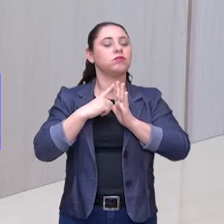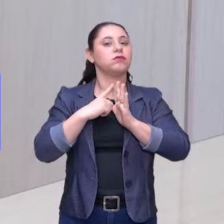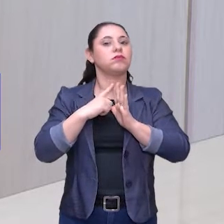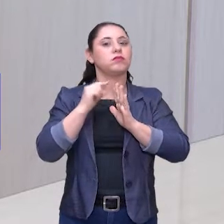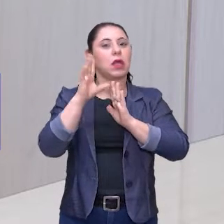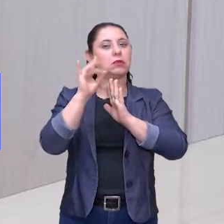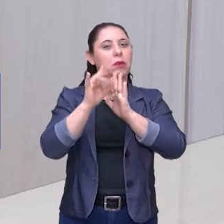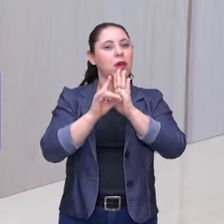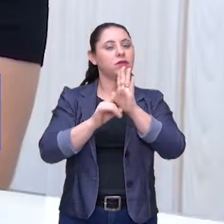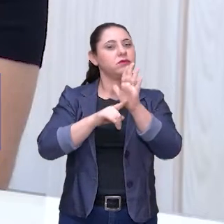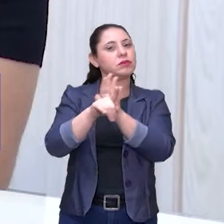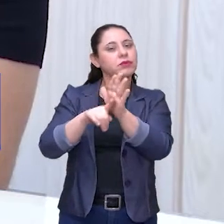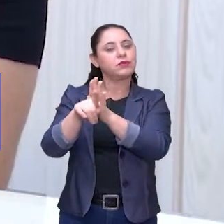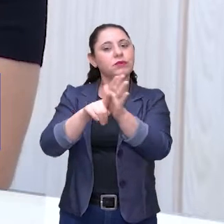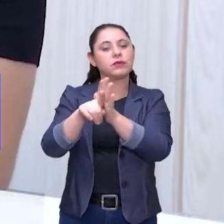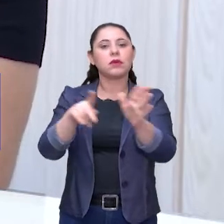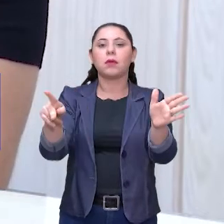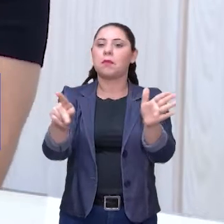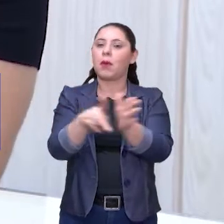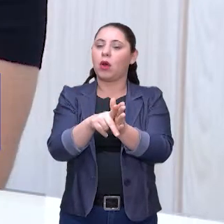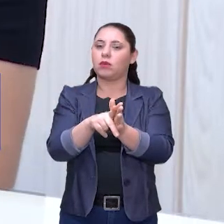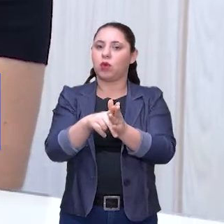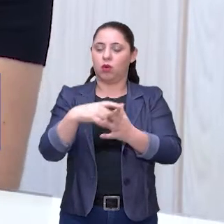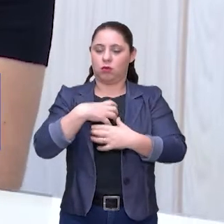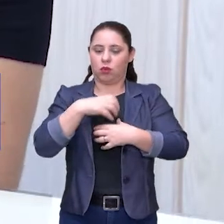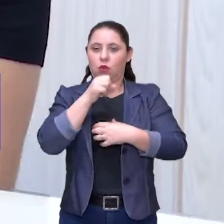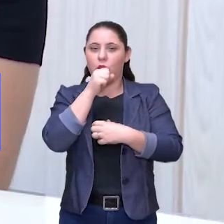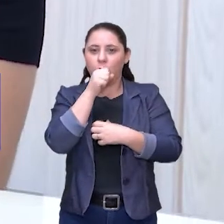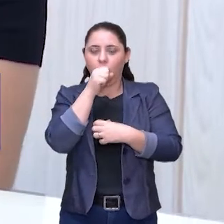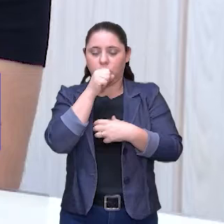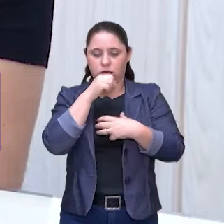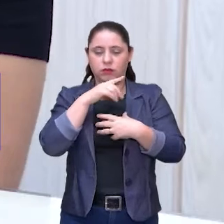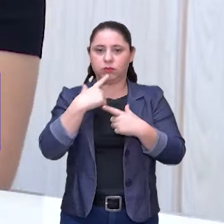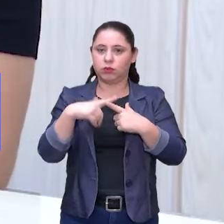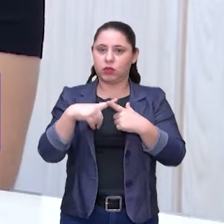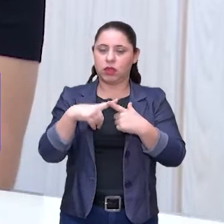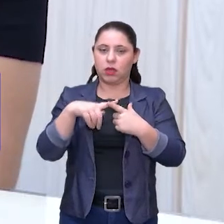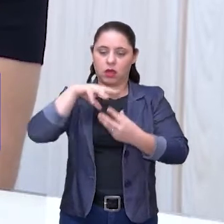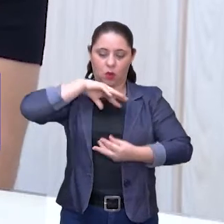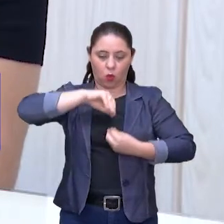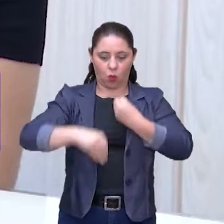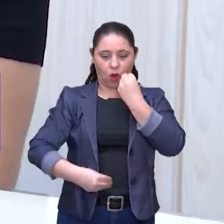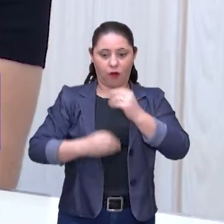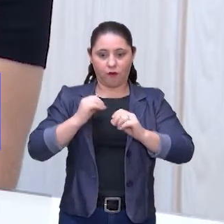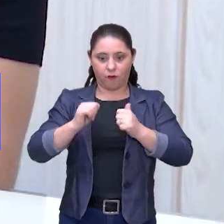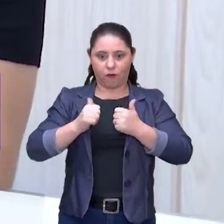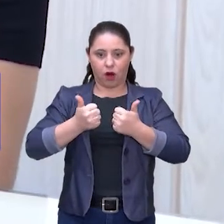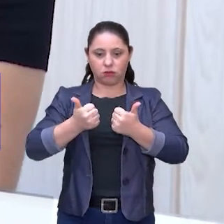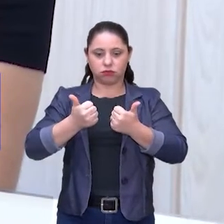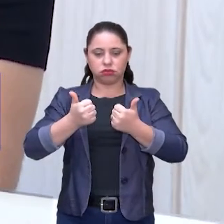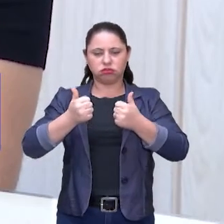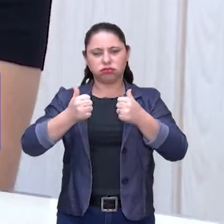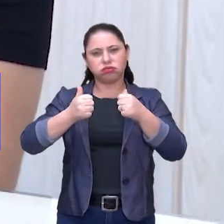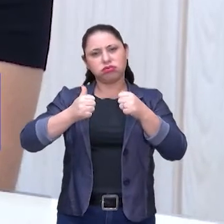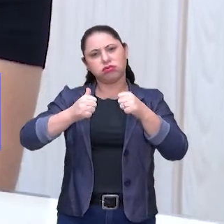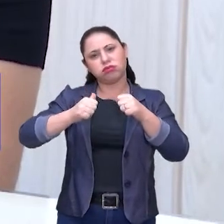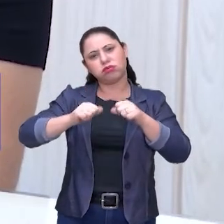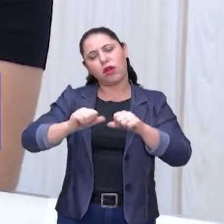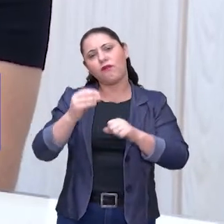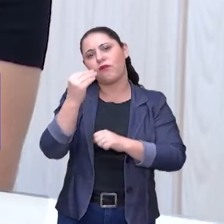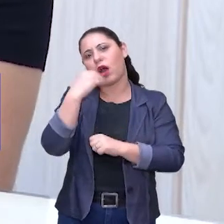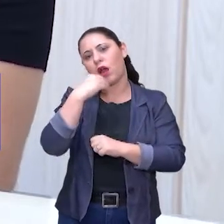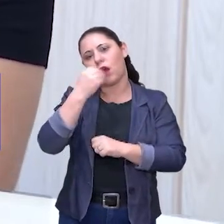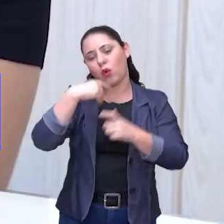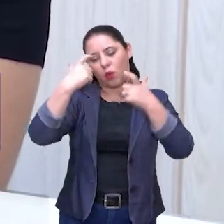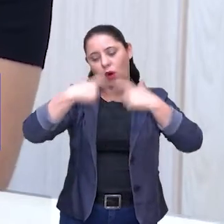checklist antes de tomar essas medicações, por exemplo, para tuberculose, que, por exemplo, como diminui a